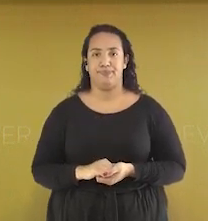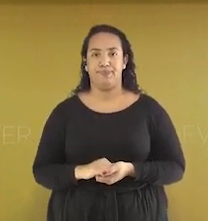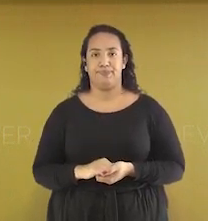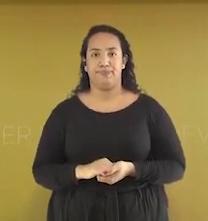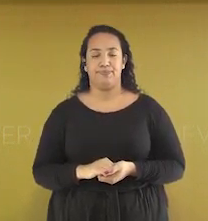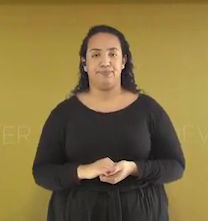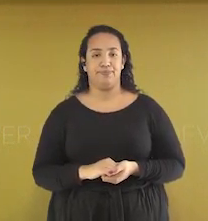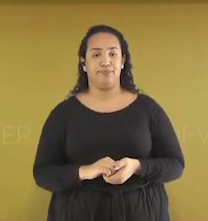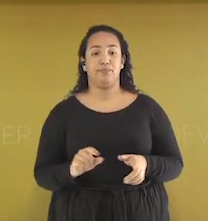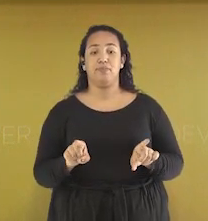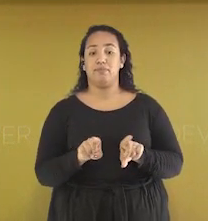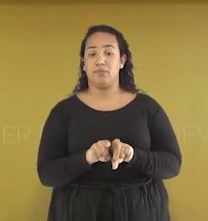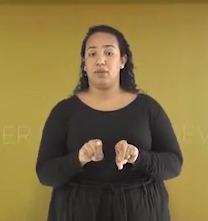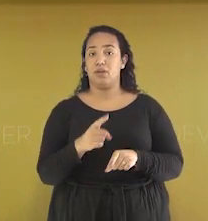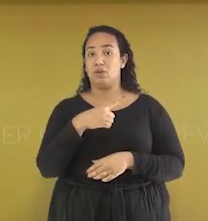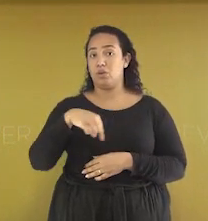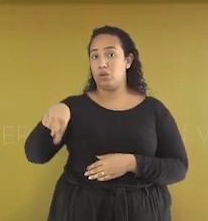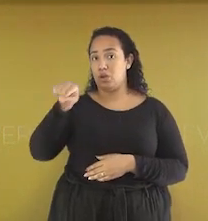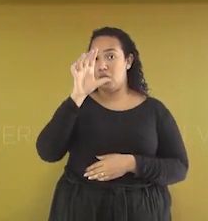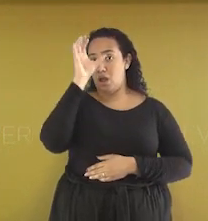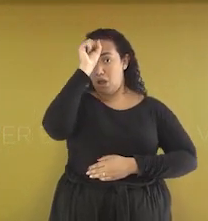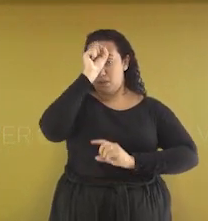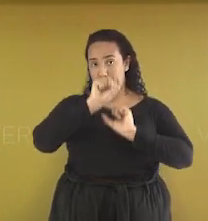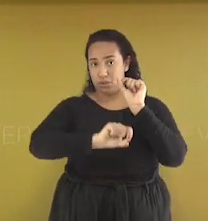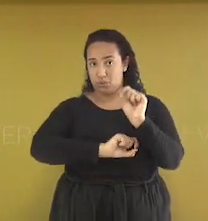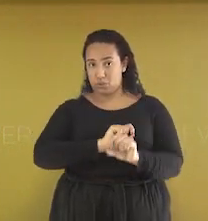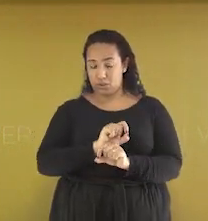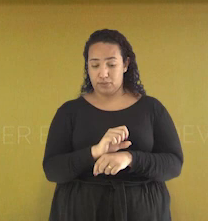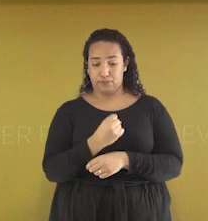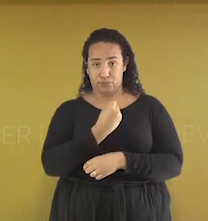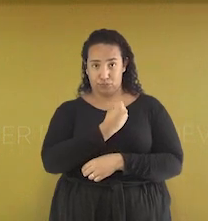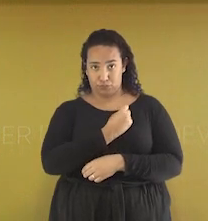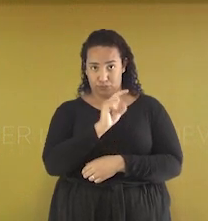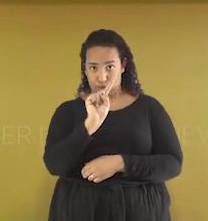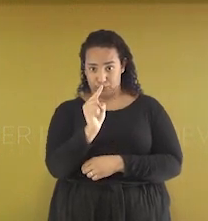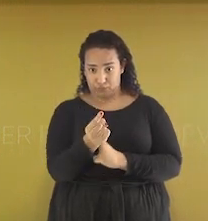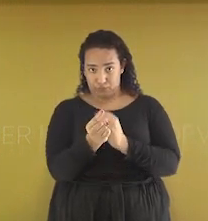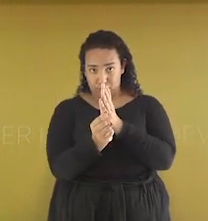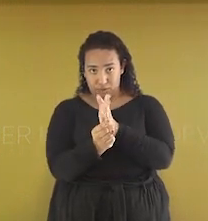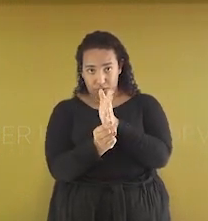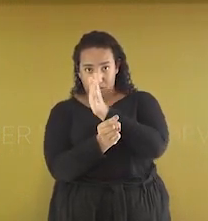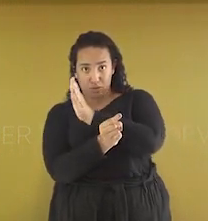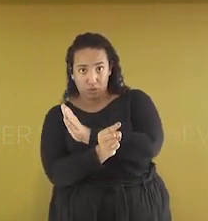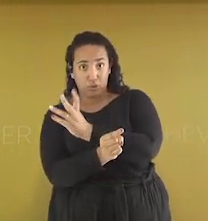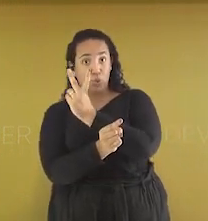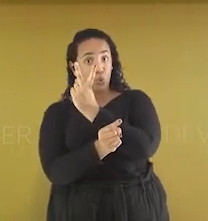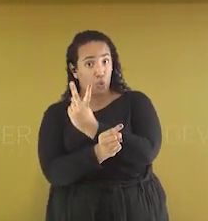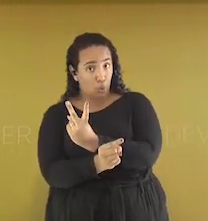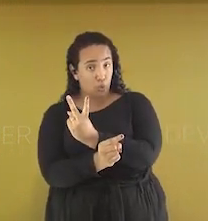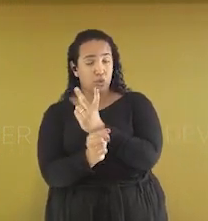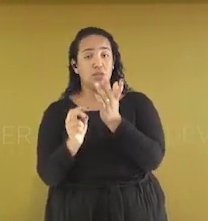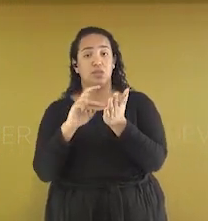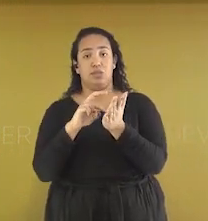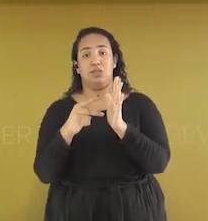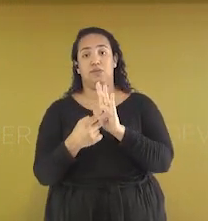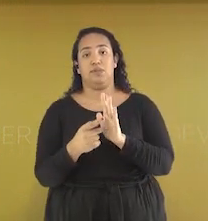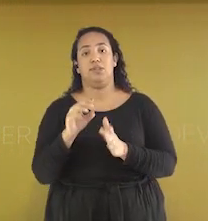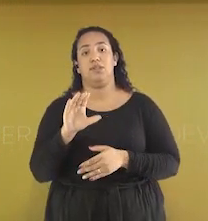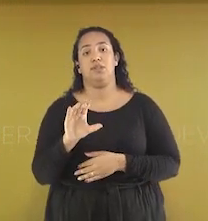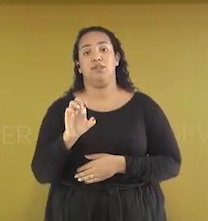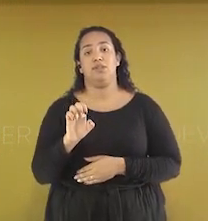décimo. E aprendemos que quando há 2 algarismos depois da